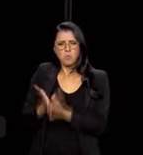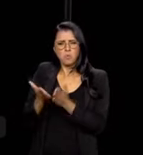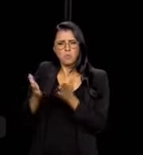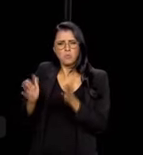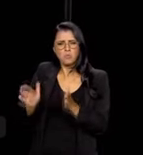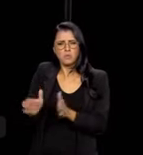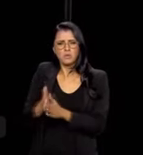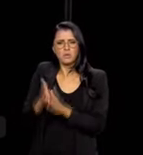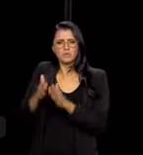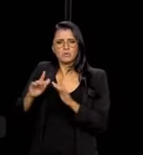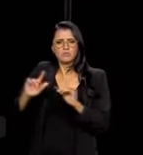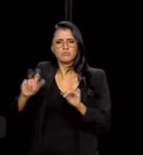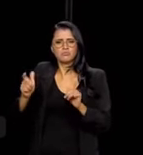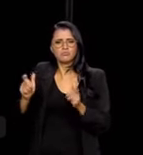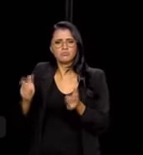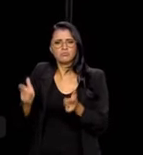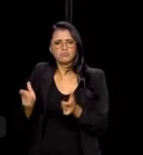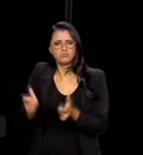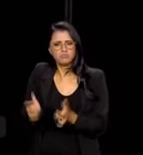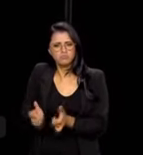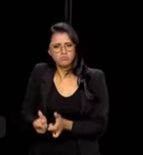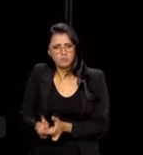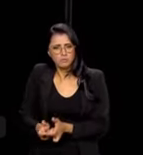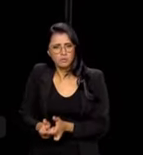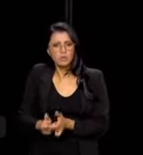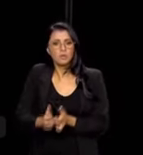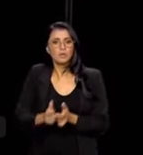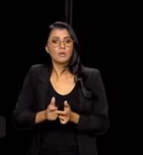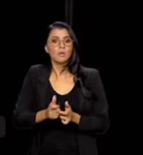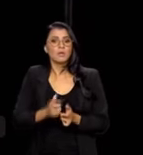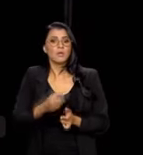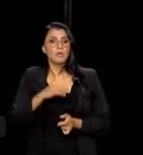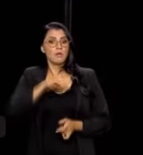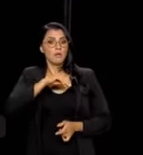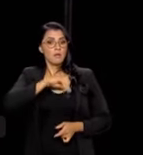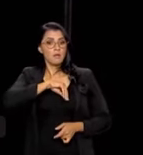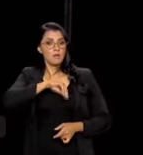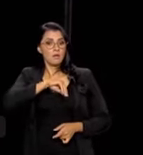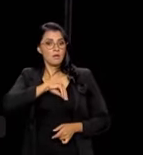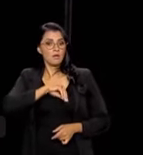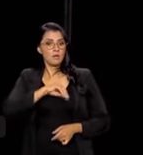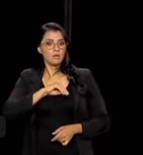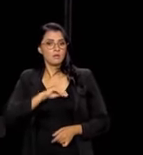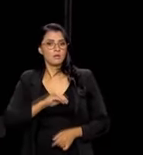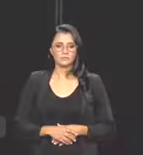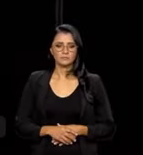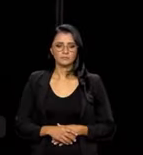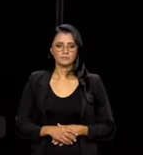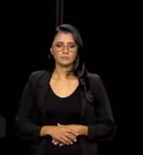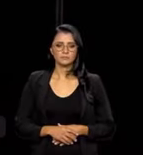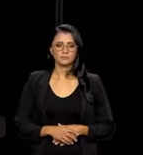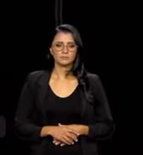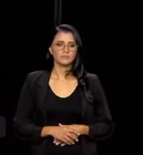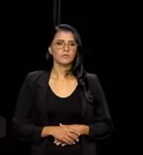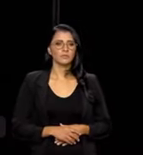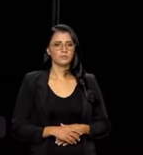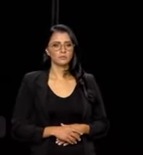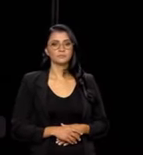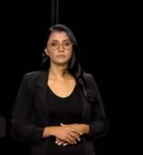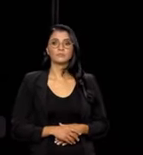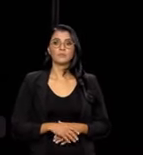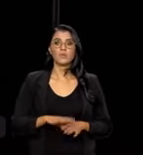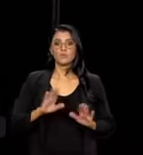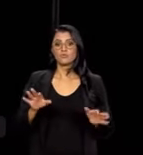por 32% do PIB global em paridade do poder de compra. Já